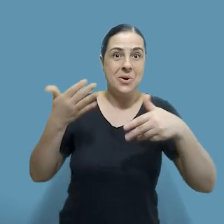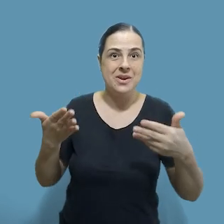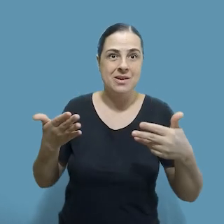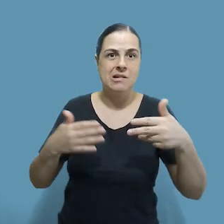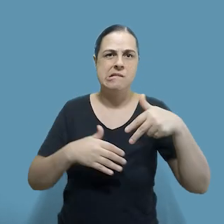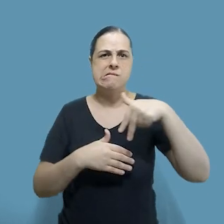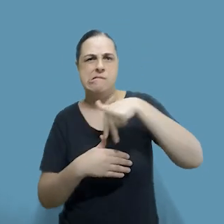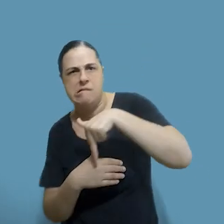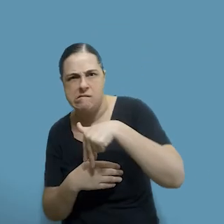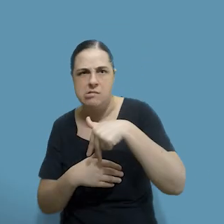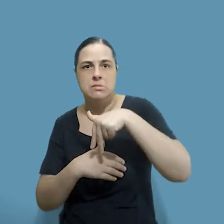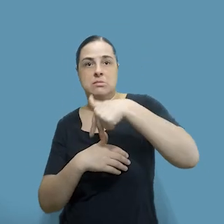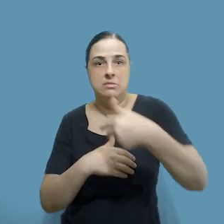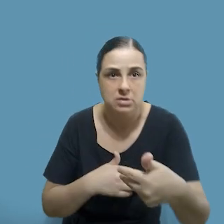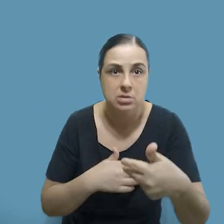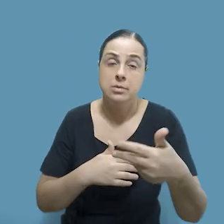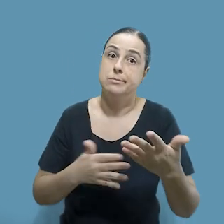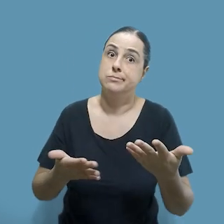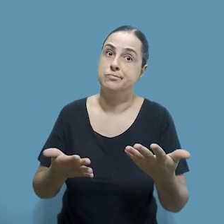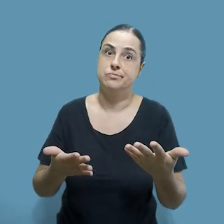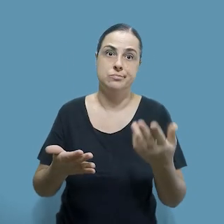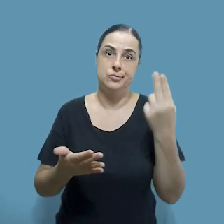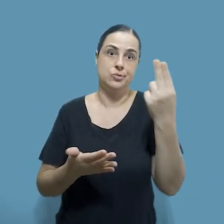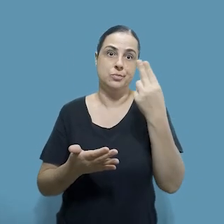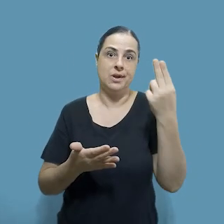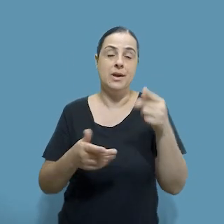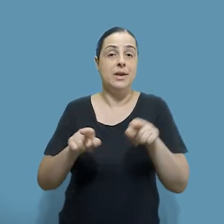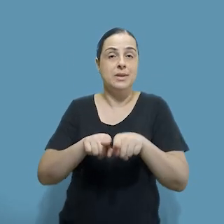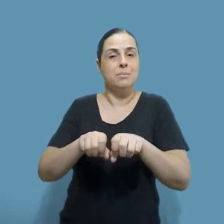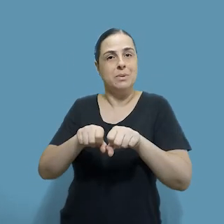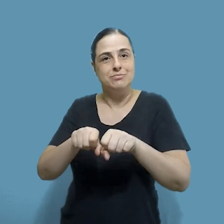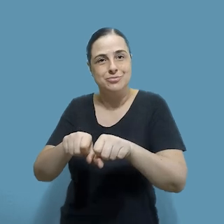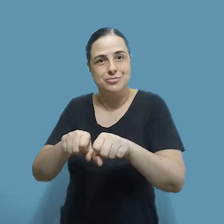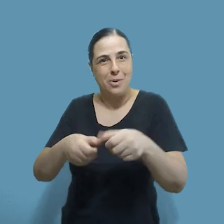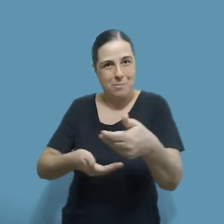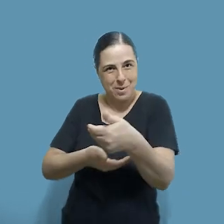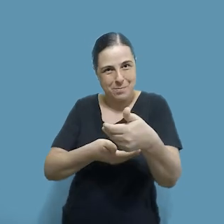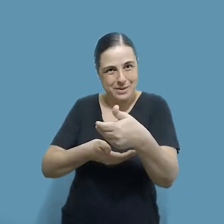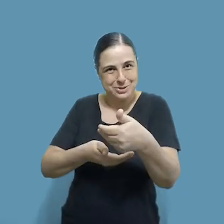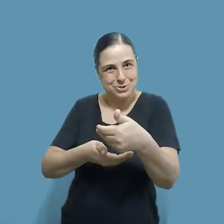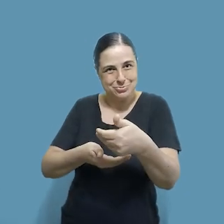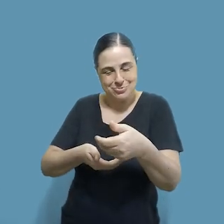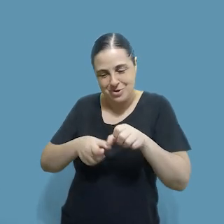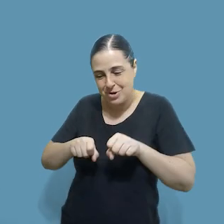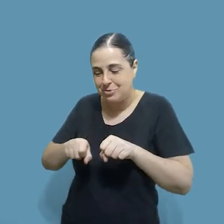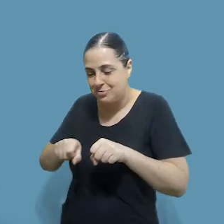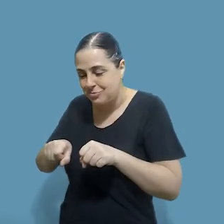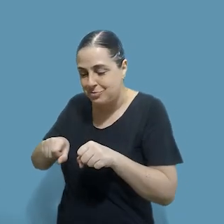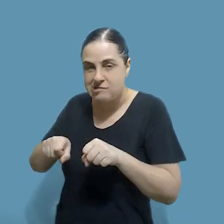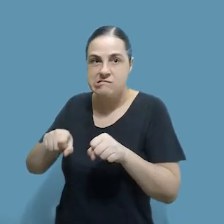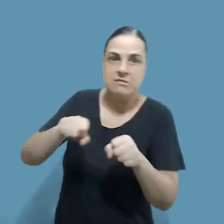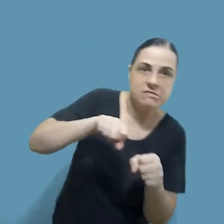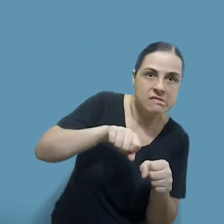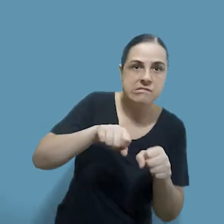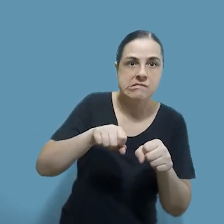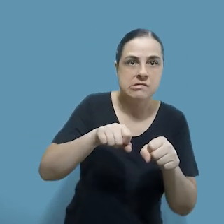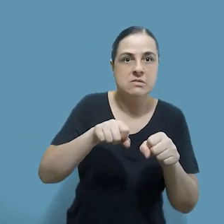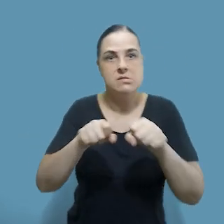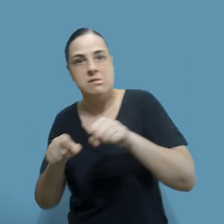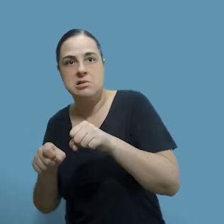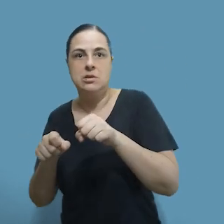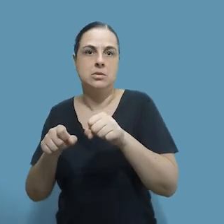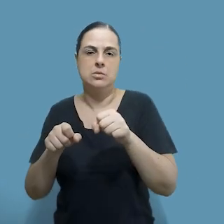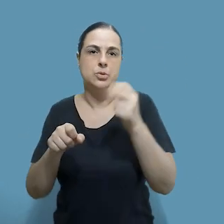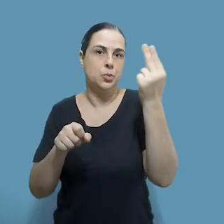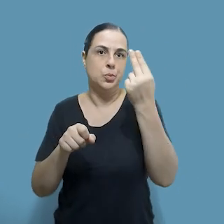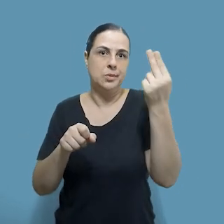carrinho de bebê em calçada esburacada, quem já tentou fazer isso ou mal feita, ou descer a guia e